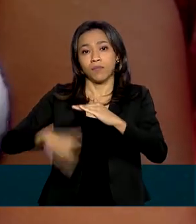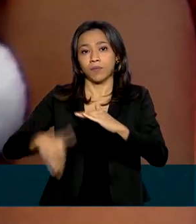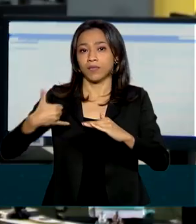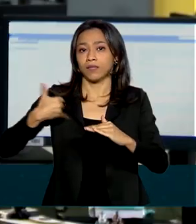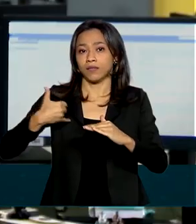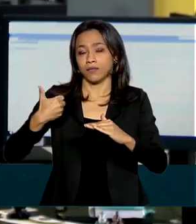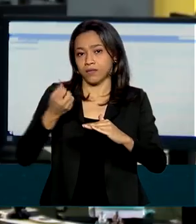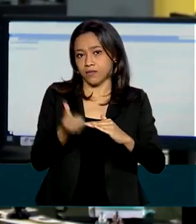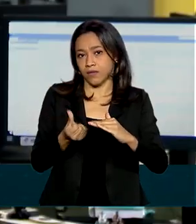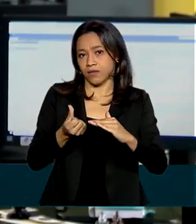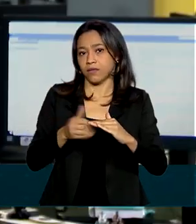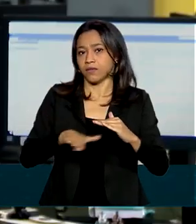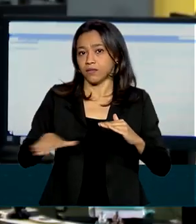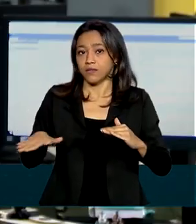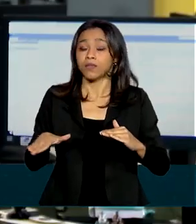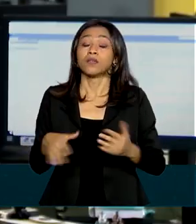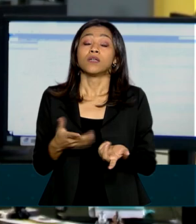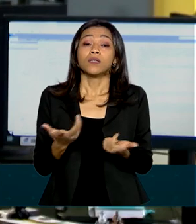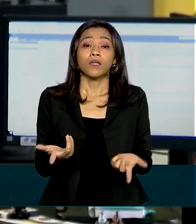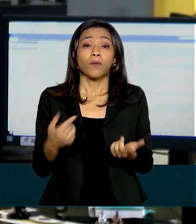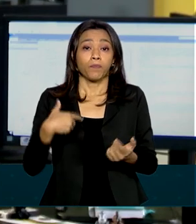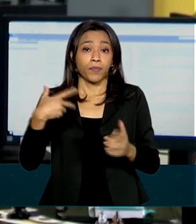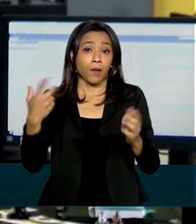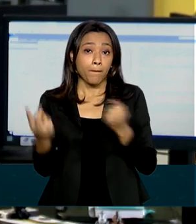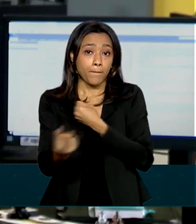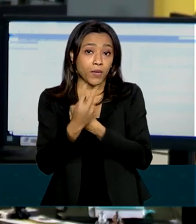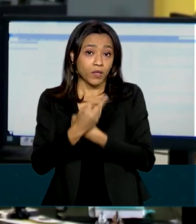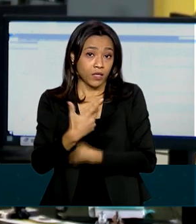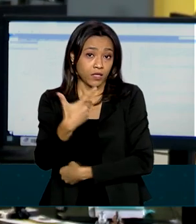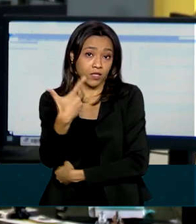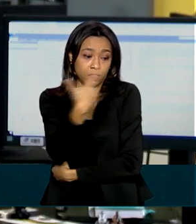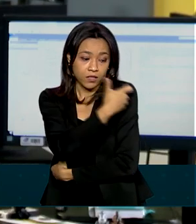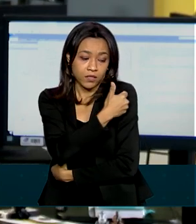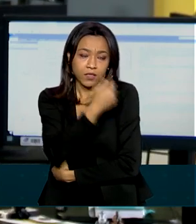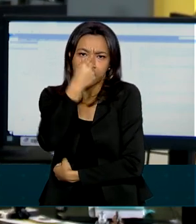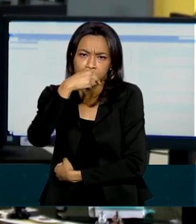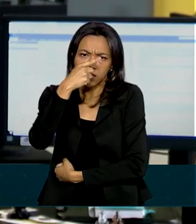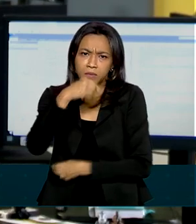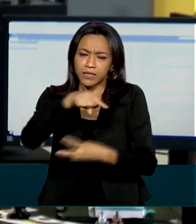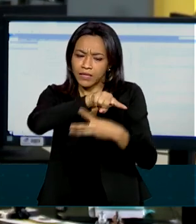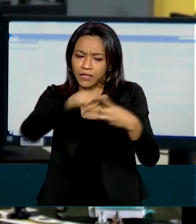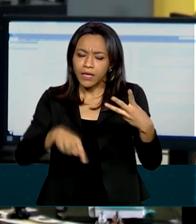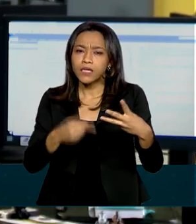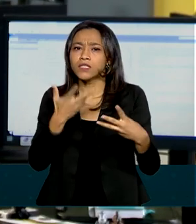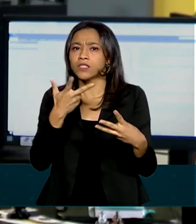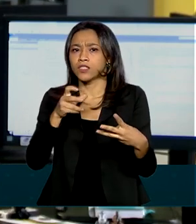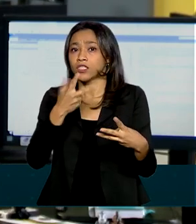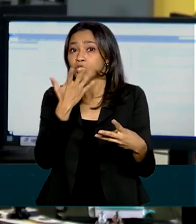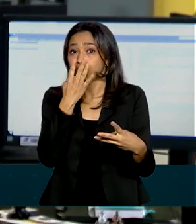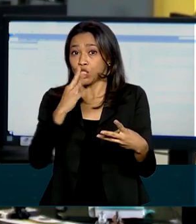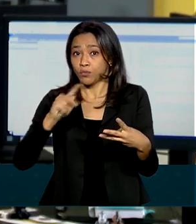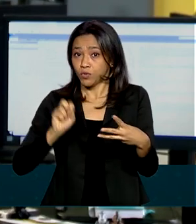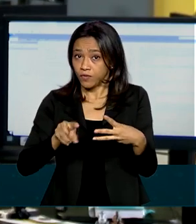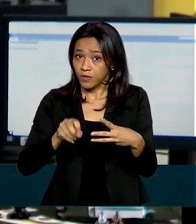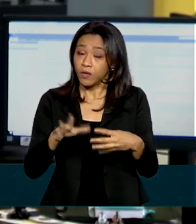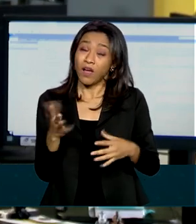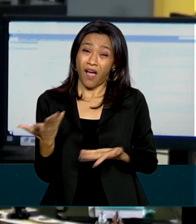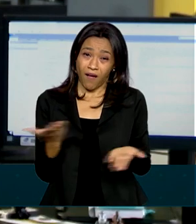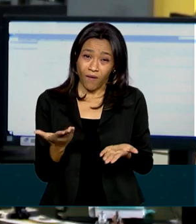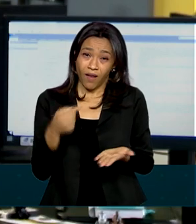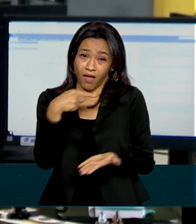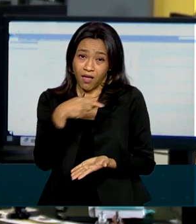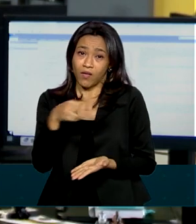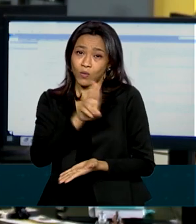de seis anos a vacina da gripe protege contra os três subtipos do vírus influenza lembrando que ela não tem eficácia